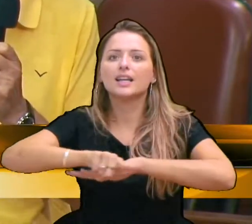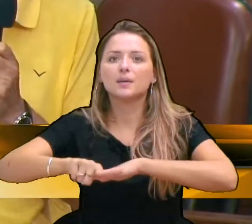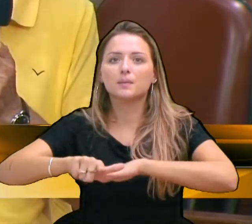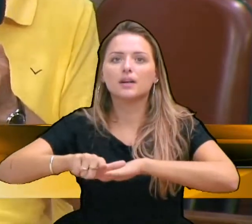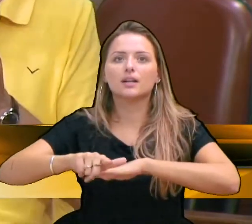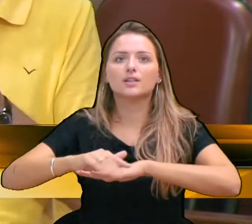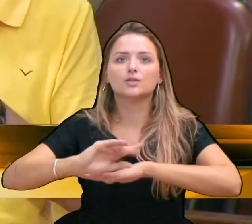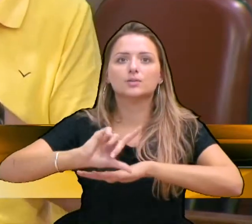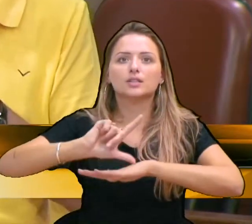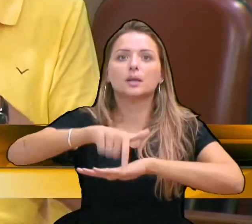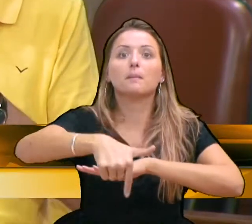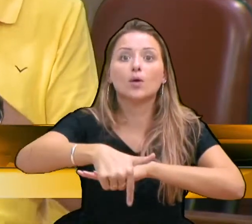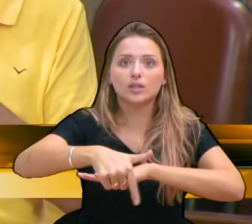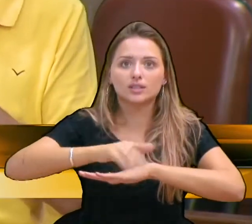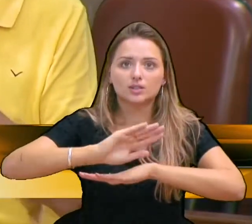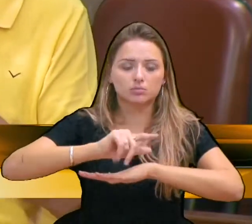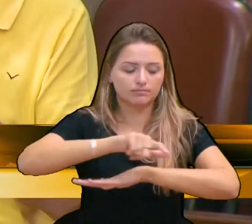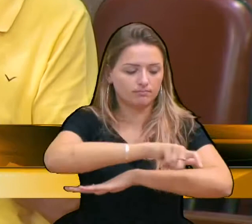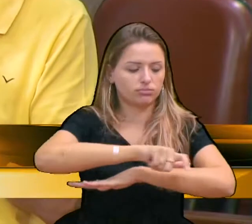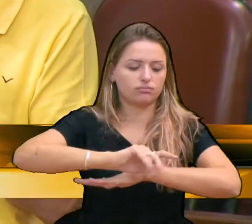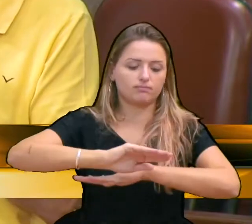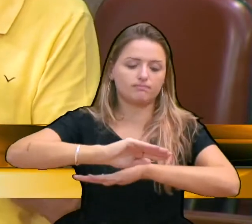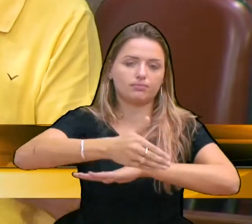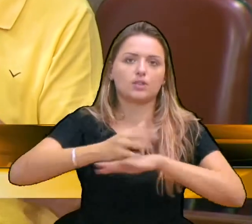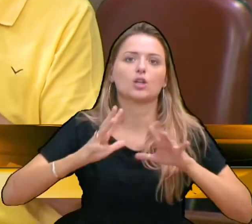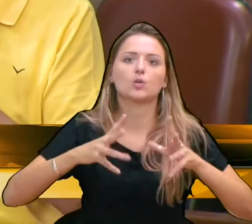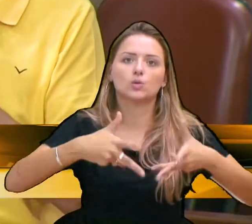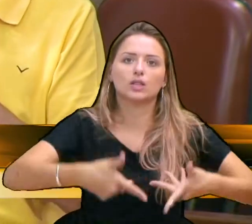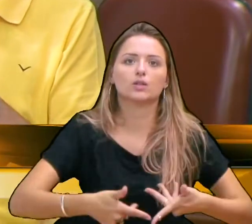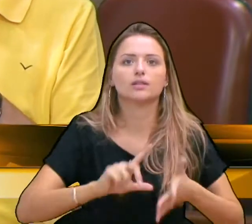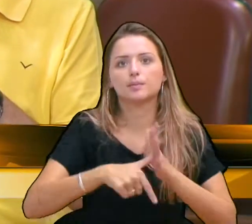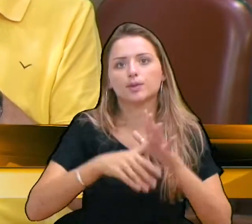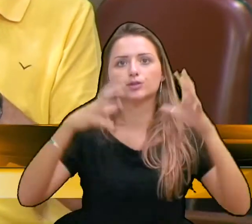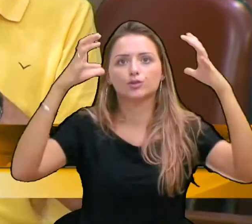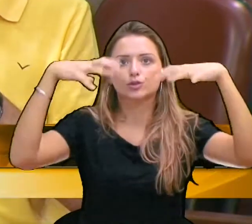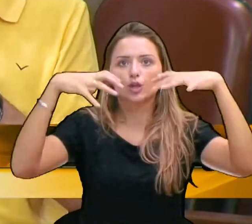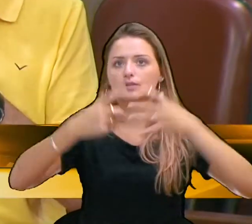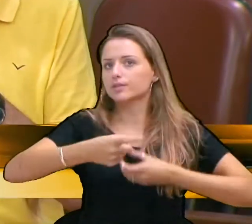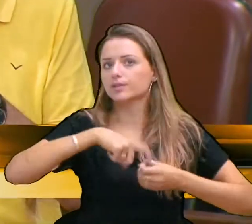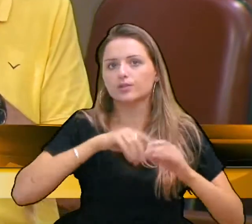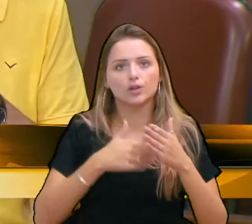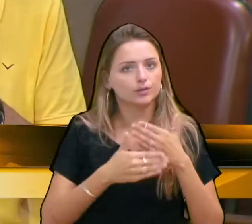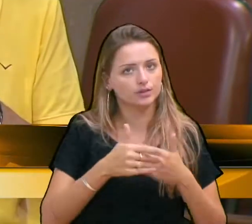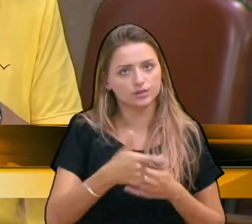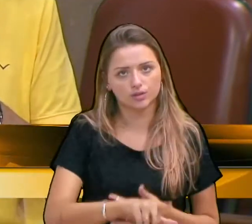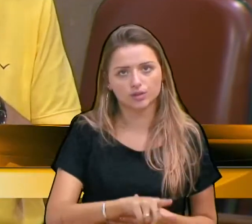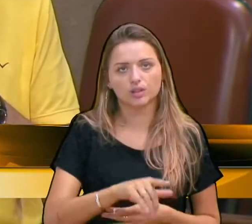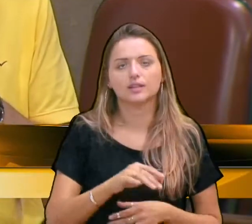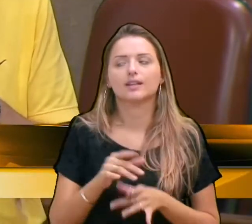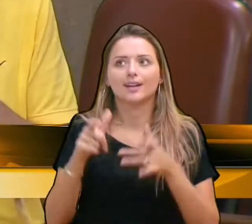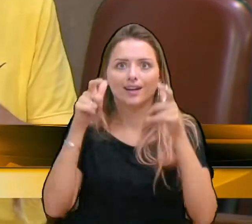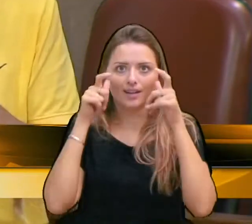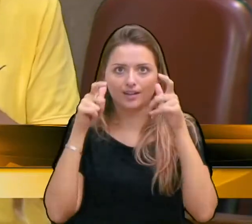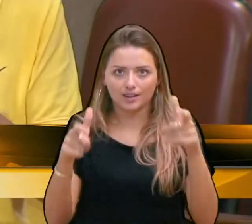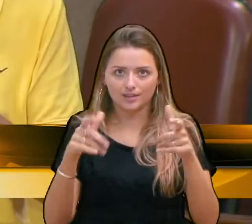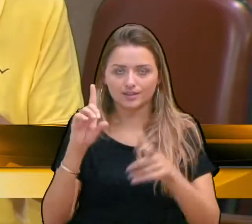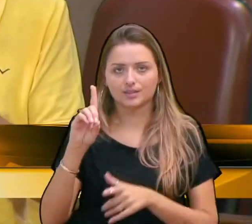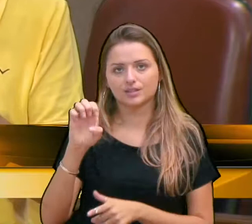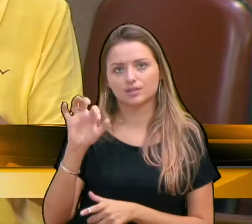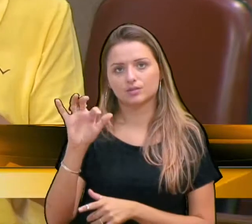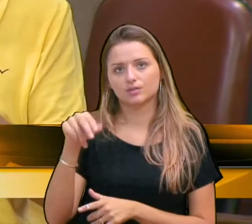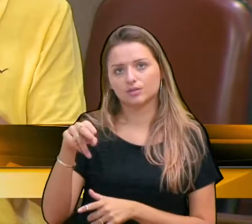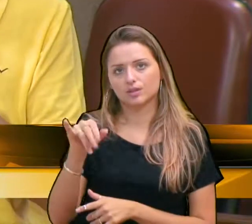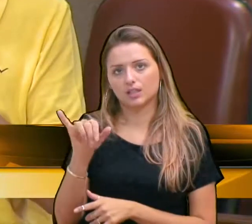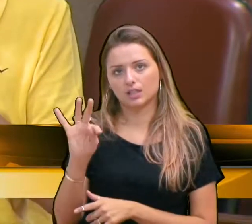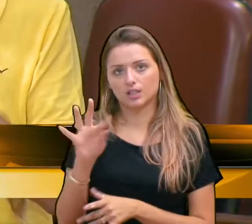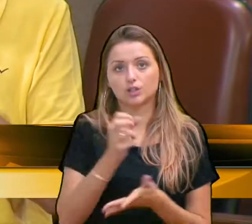da calha, que na primeira chuva ela vai voltar para dentro da calha. Então, atenção, DENIT, quem